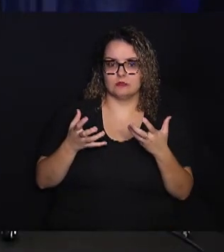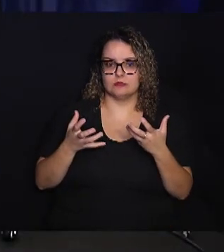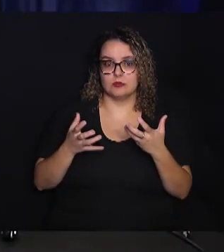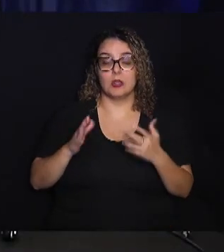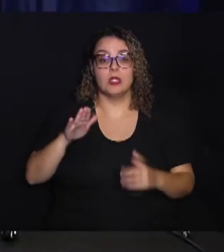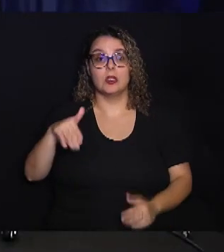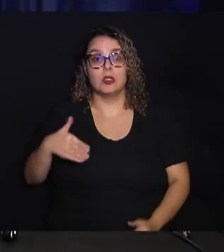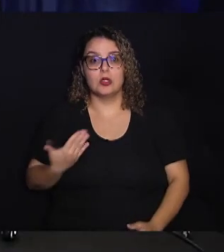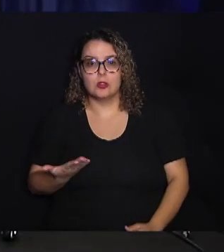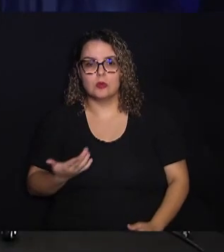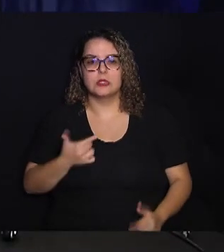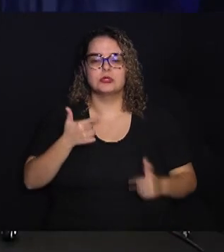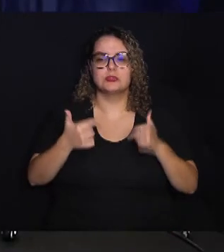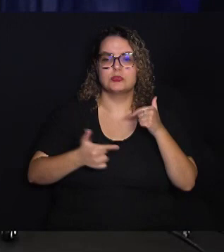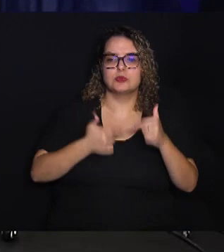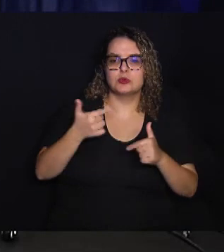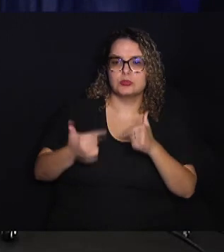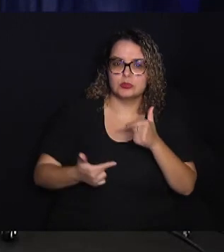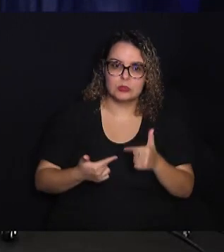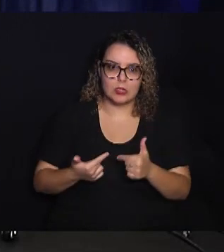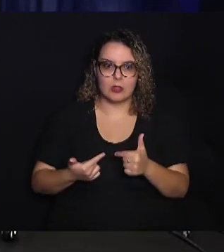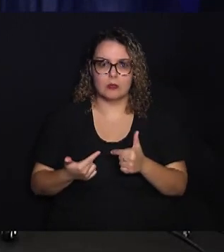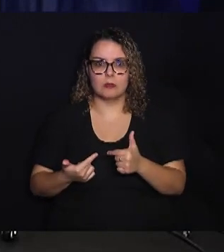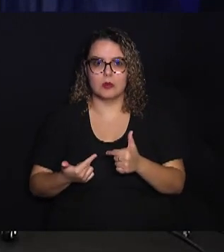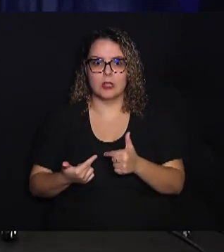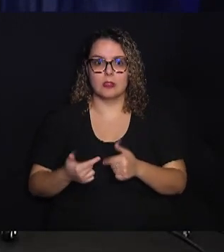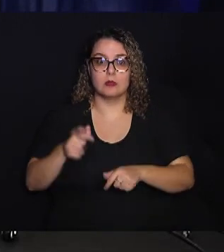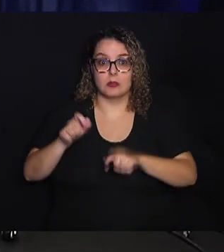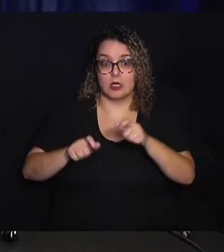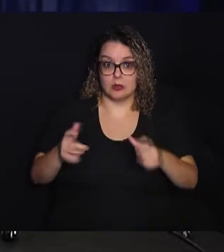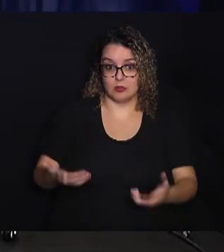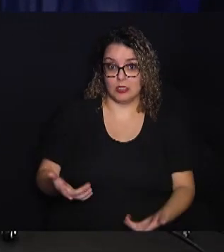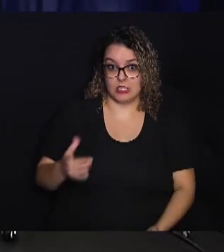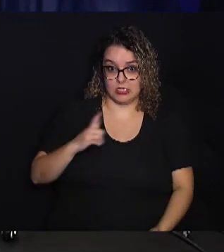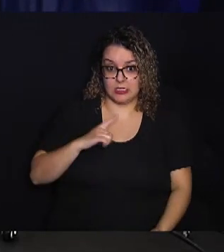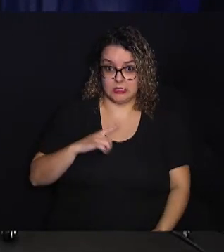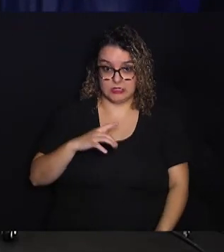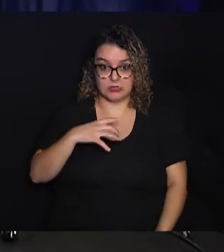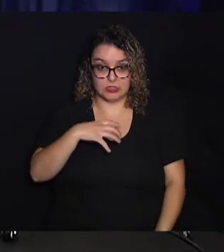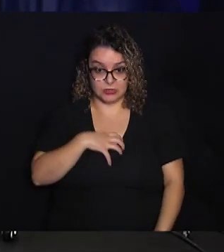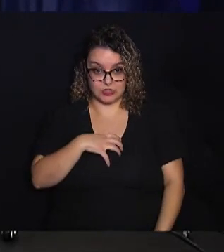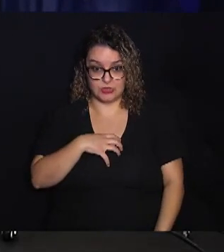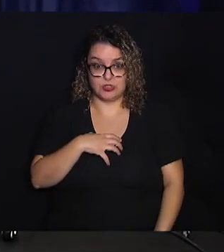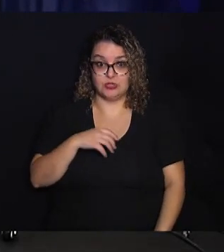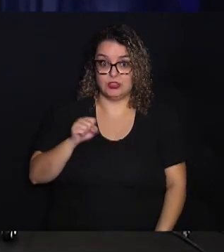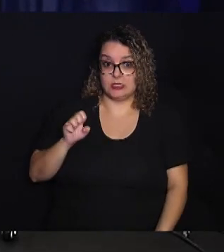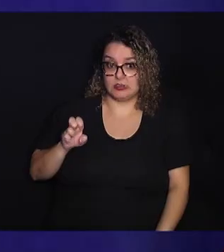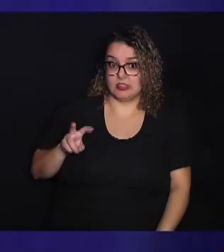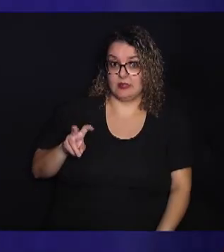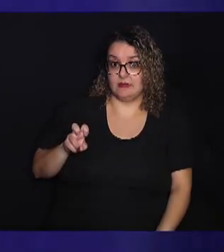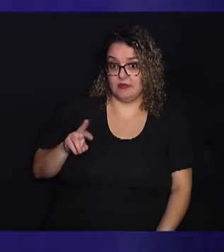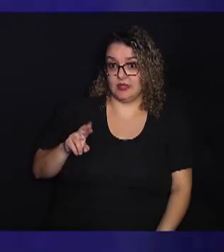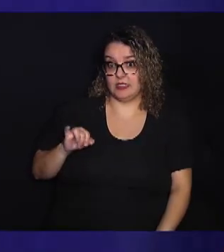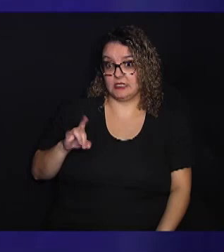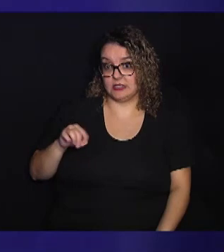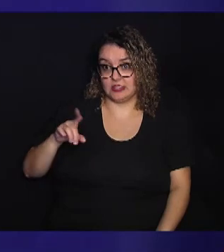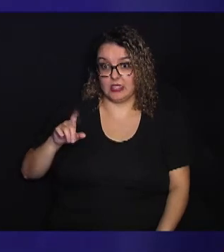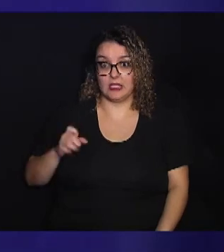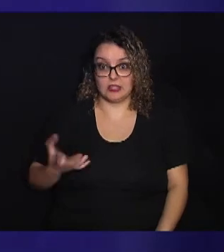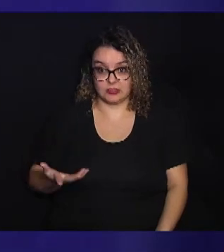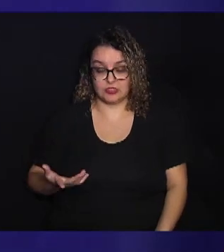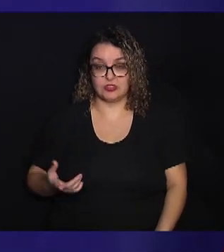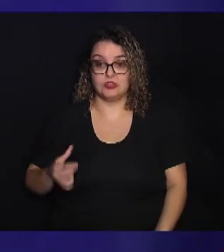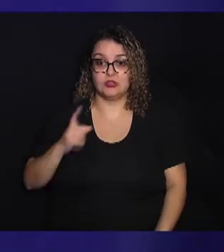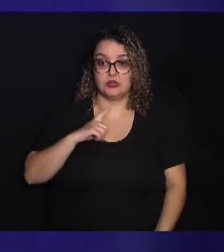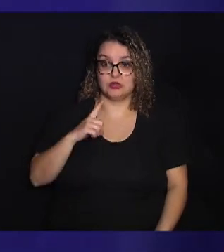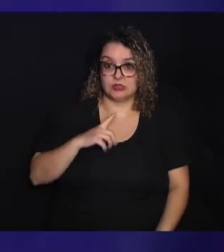a gente trabalha com uma pessoa que ela tem uma condição de severidade, né? Ela tem uma